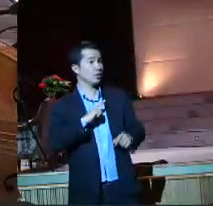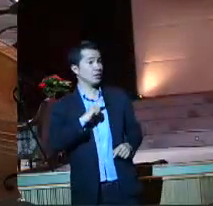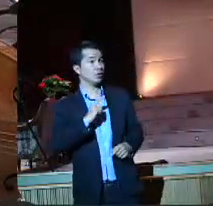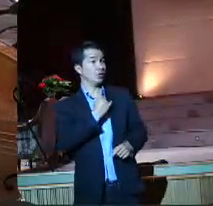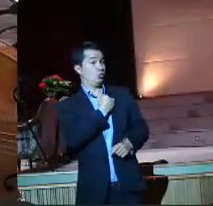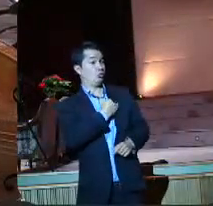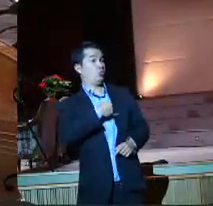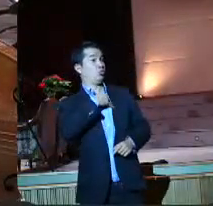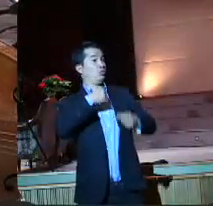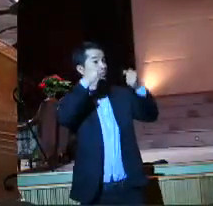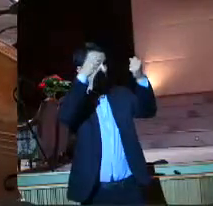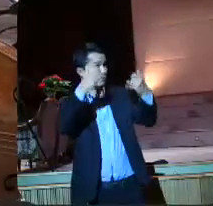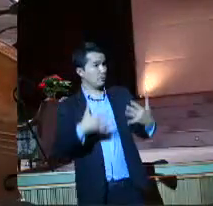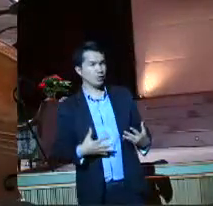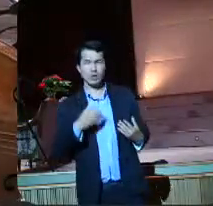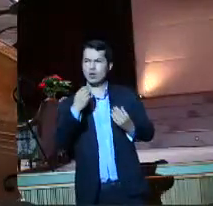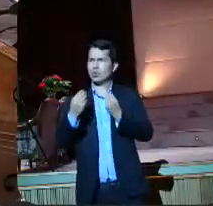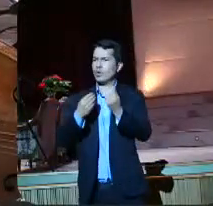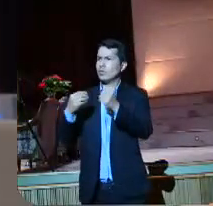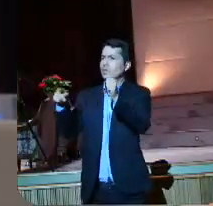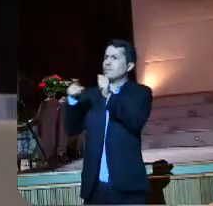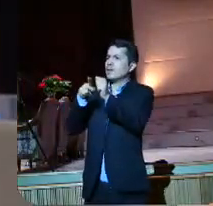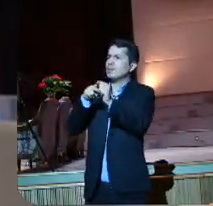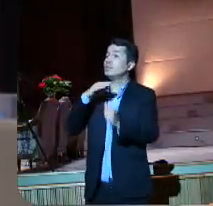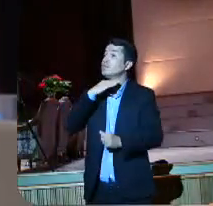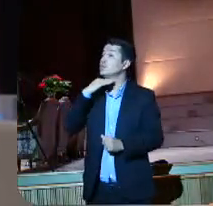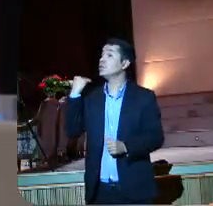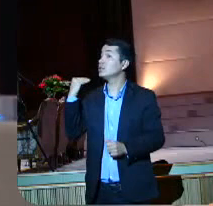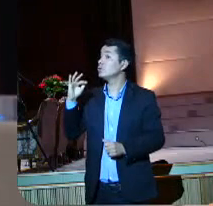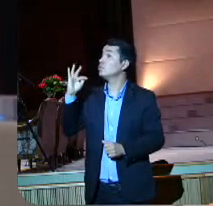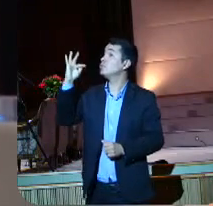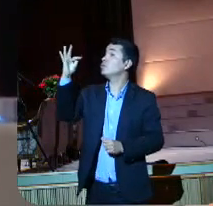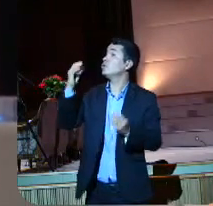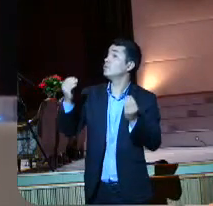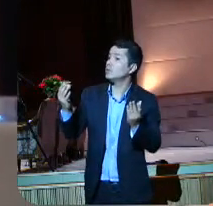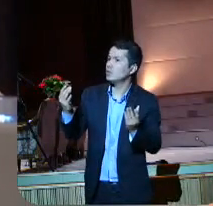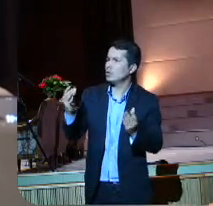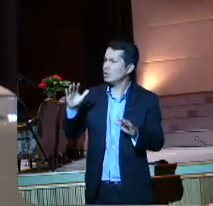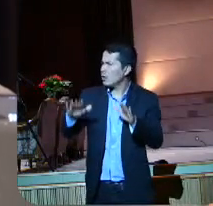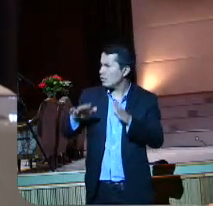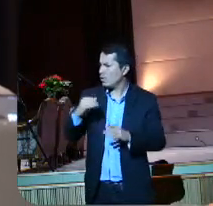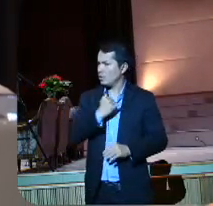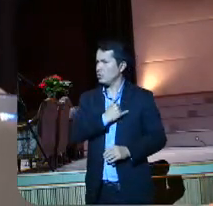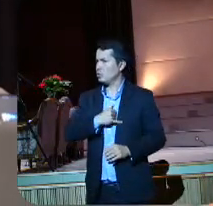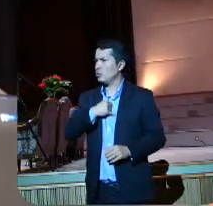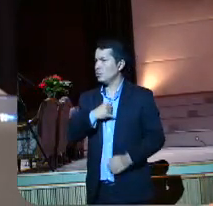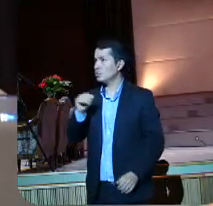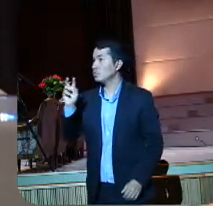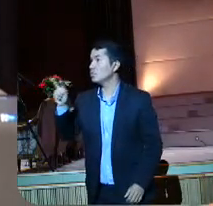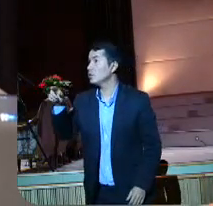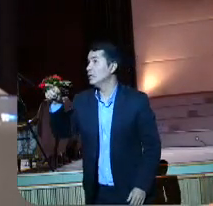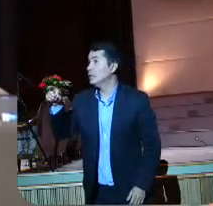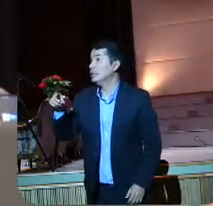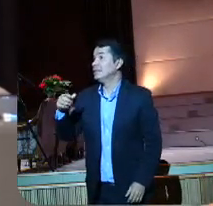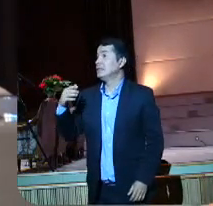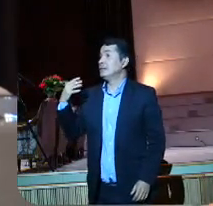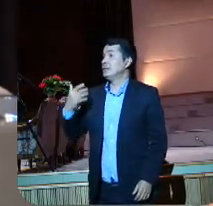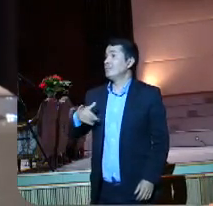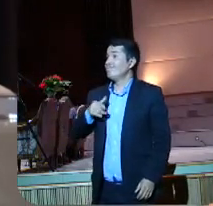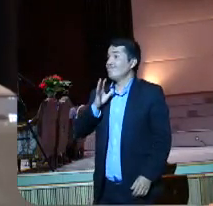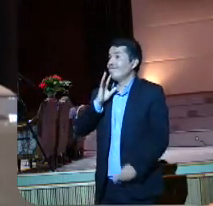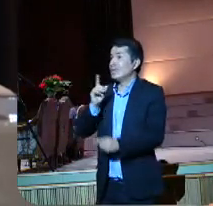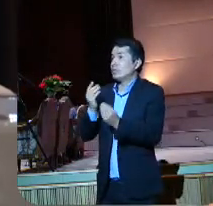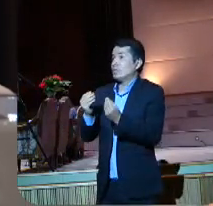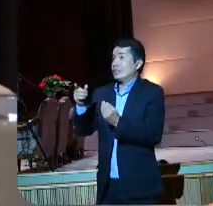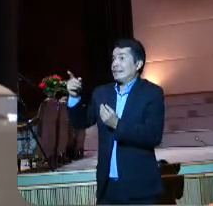iria glorificar o Senhor, que Pedro teria. João deve ter sabido e visto, quando escreveu o Evangelho, sobre a morte